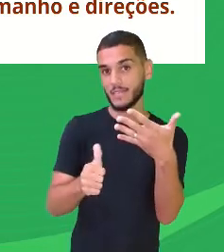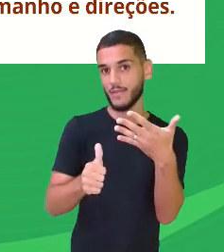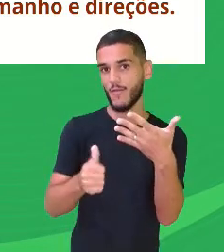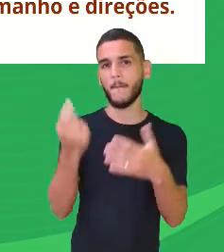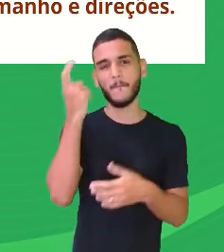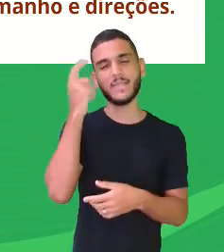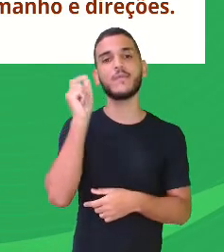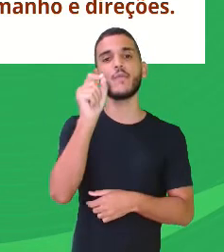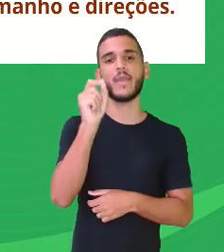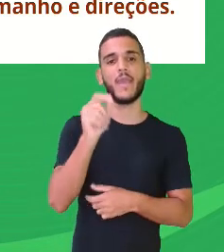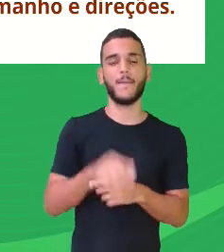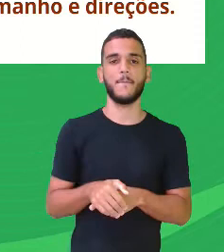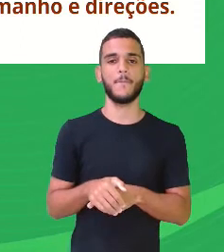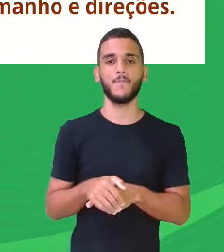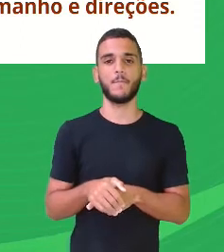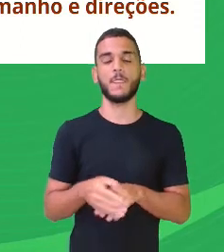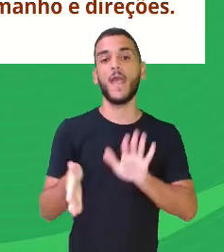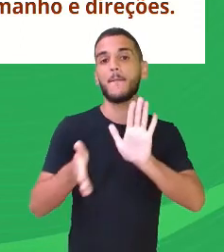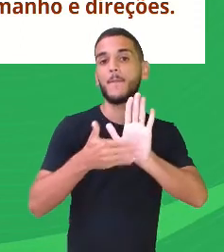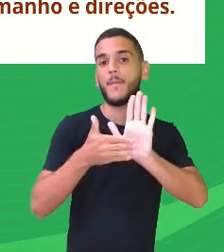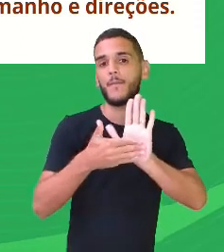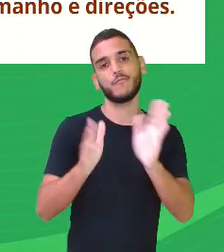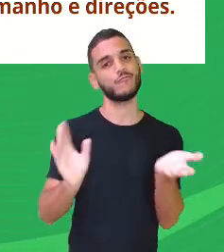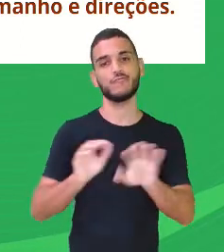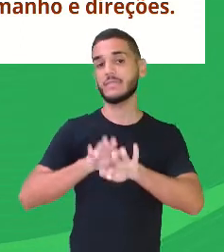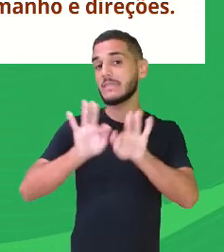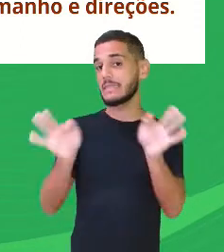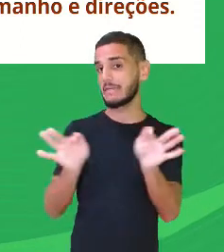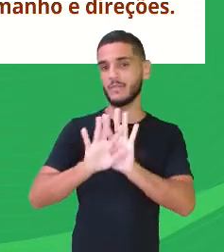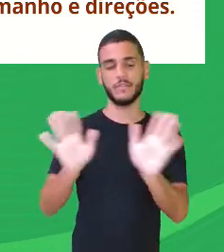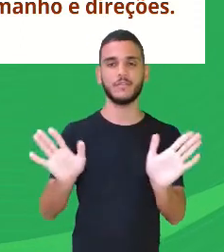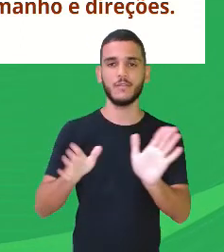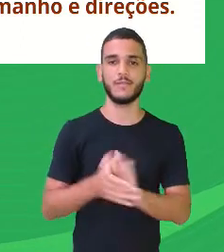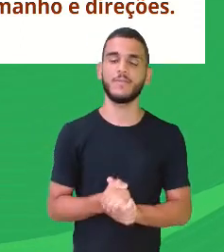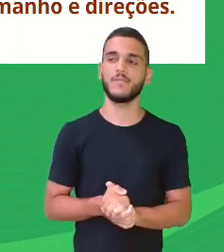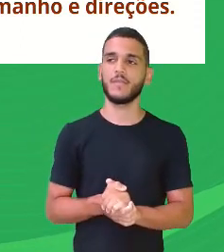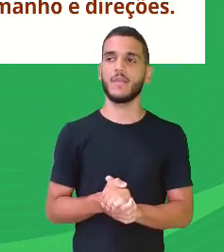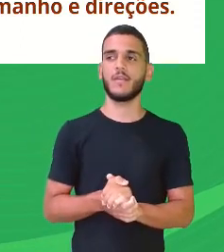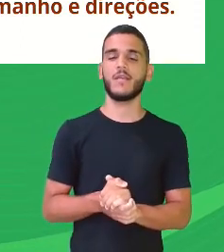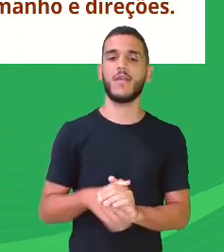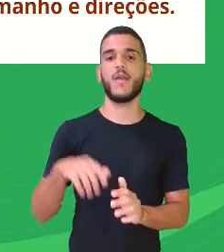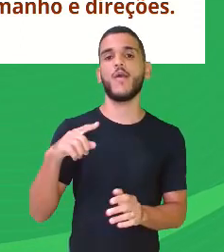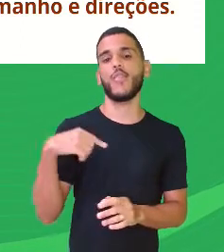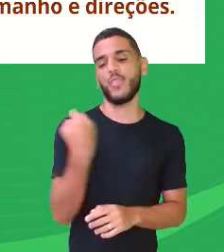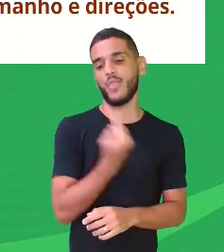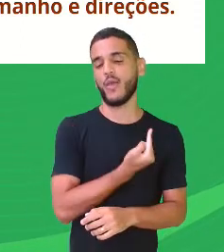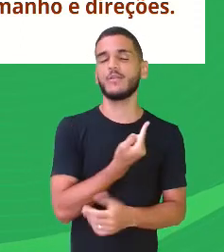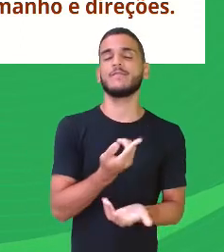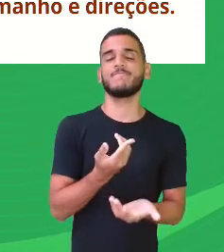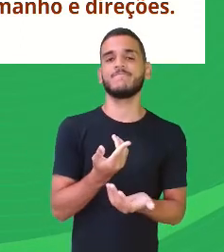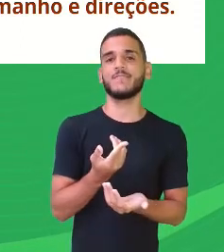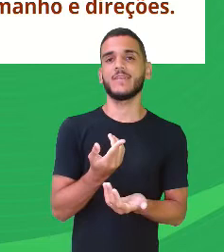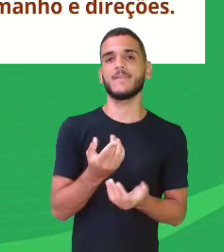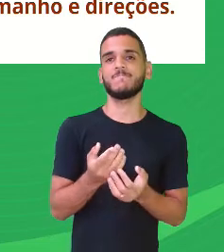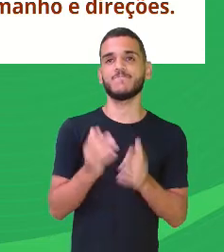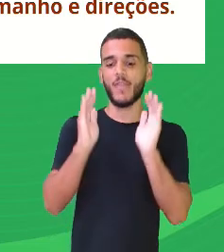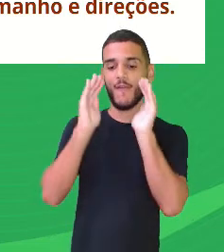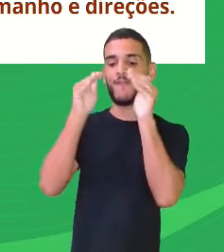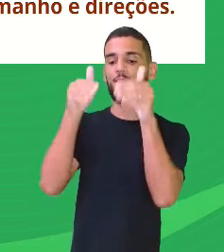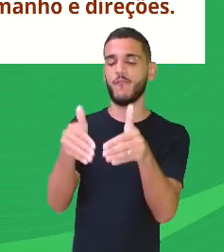gente propõe vai dar respostas para que a gente pense na nossa prática. E isso é a intenção, de verdade, de um